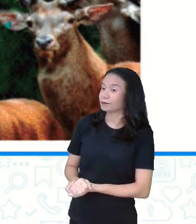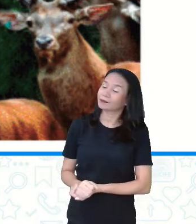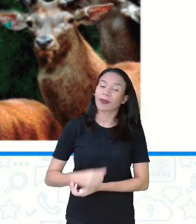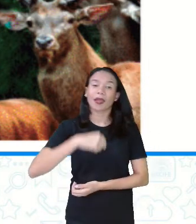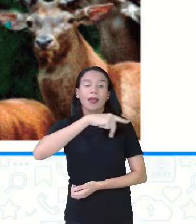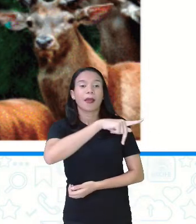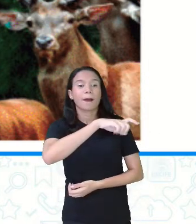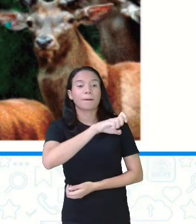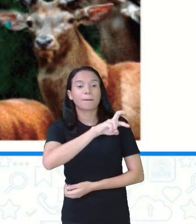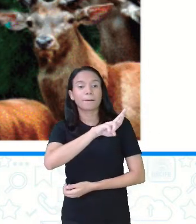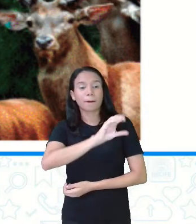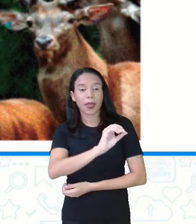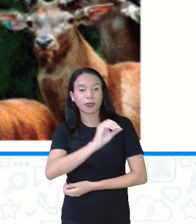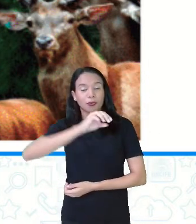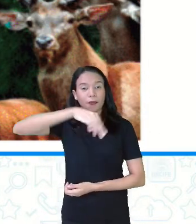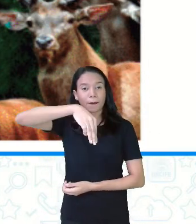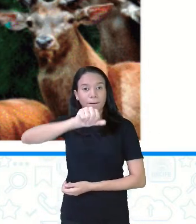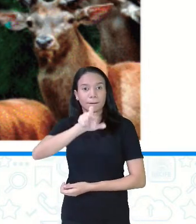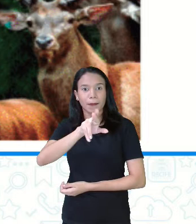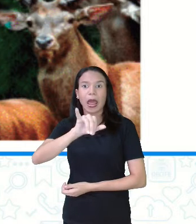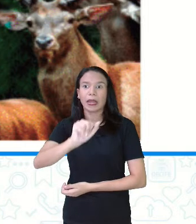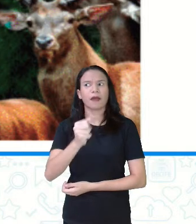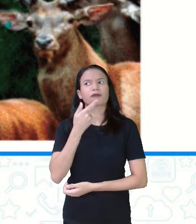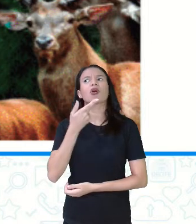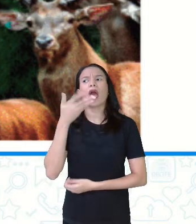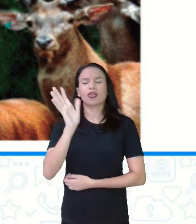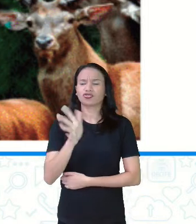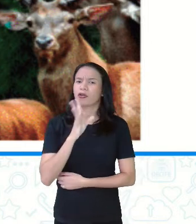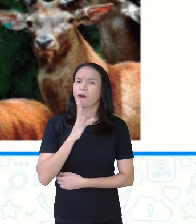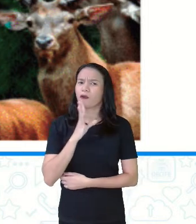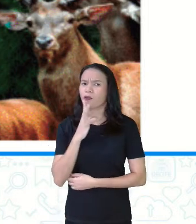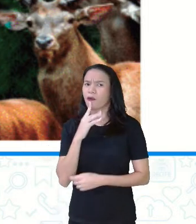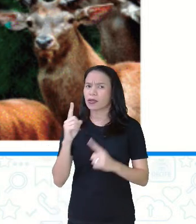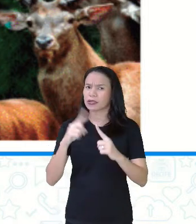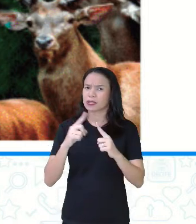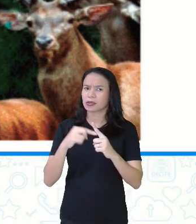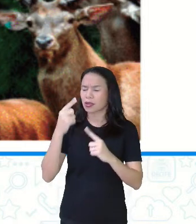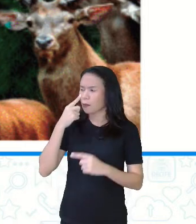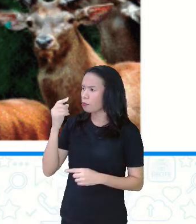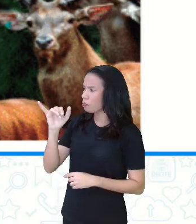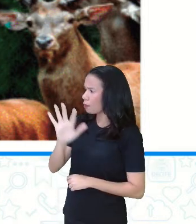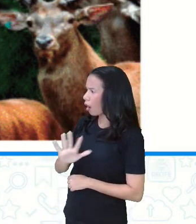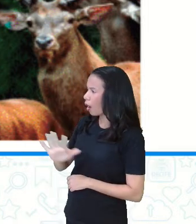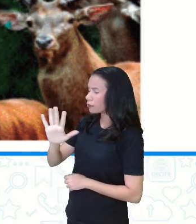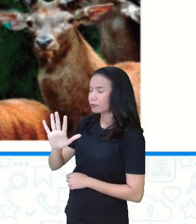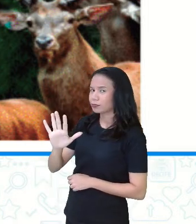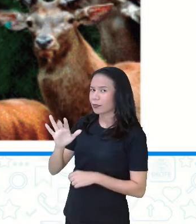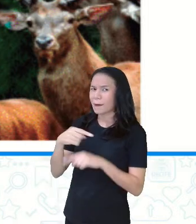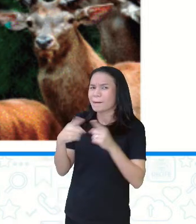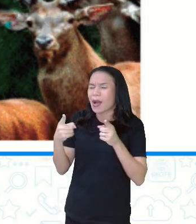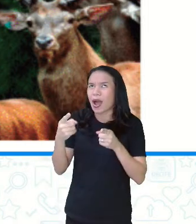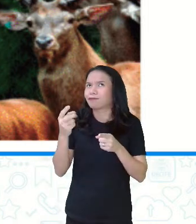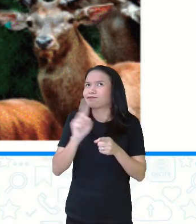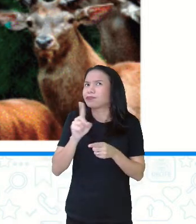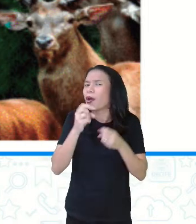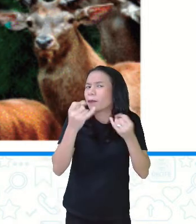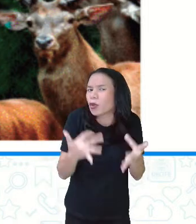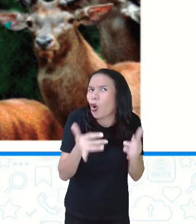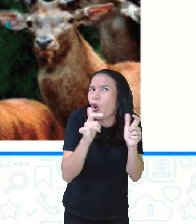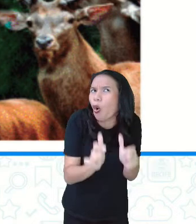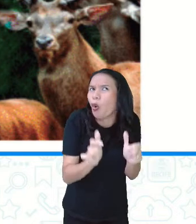Pedro e a Maria, eles disseram que já viram esta ficha, esta imagem em algum lugar. Só não disseram onde. Onde